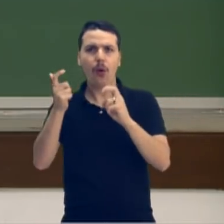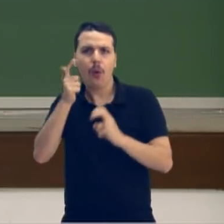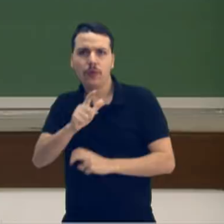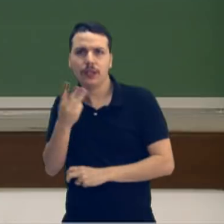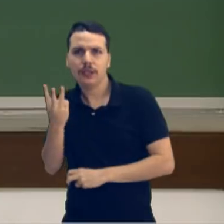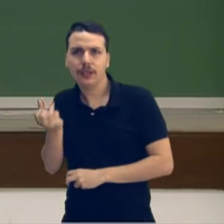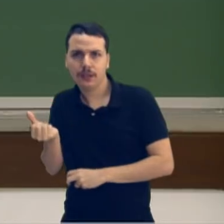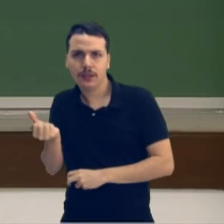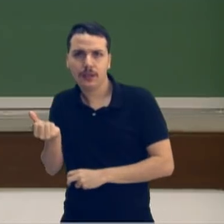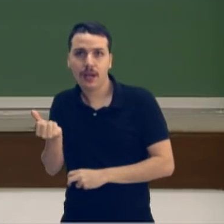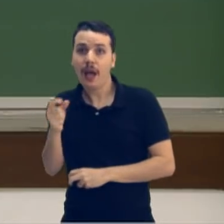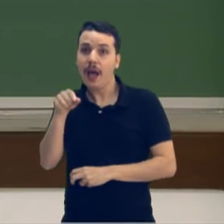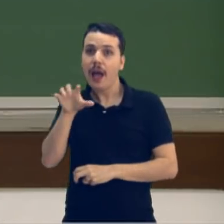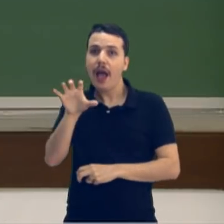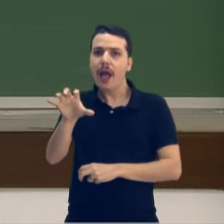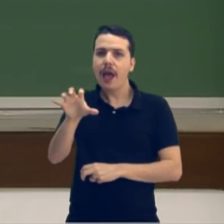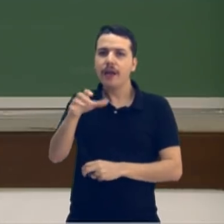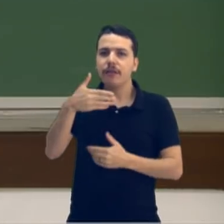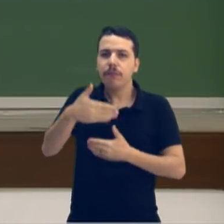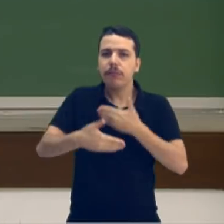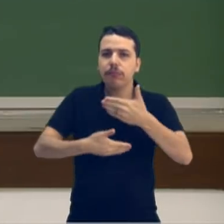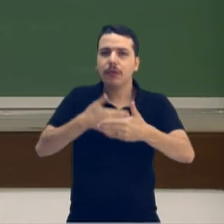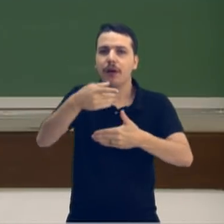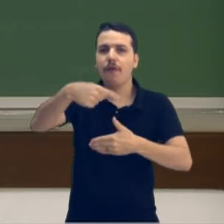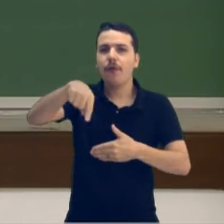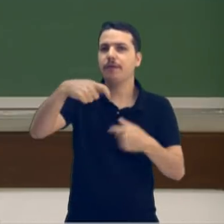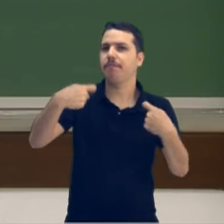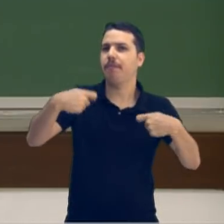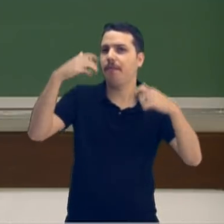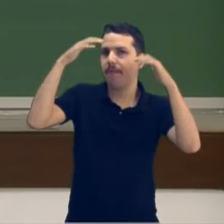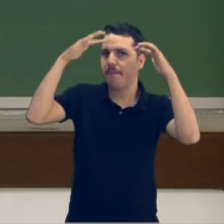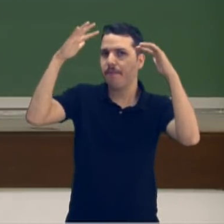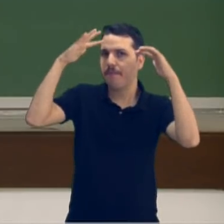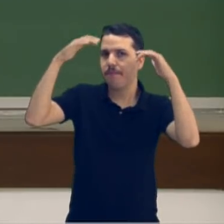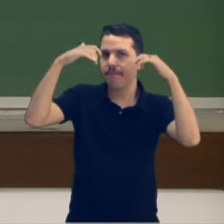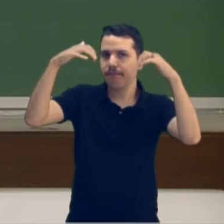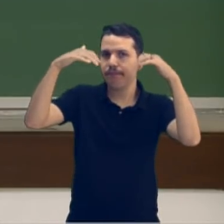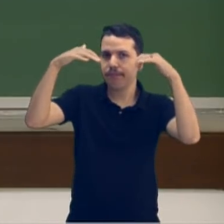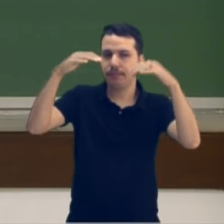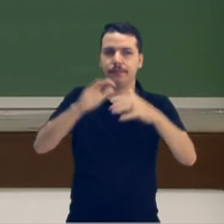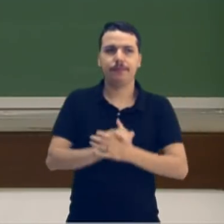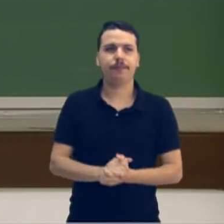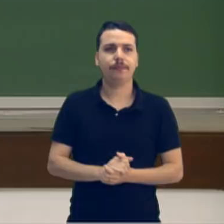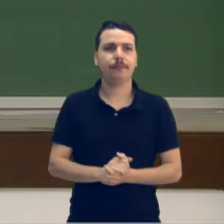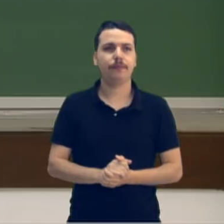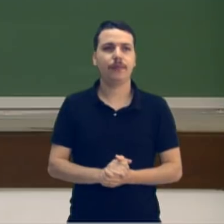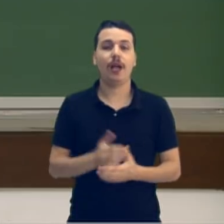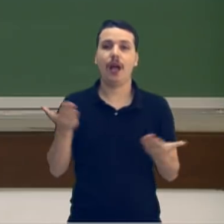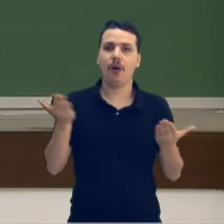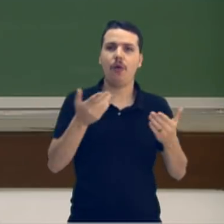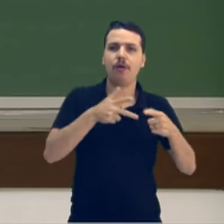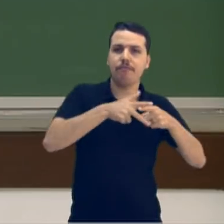é esse desenvolvimento nesse momento que nós precisamos, ok? Partimos então para a nossa correção?